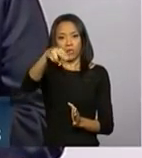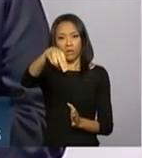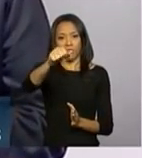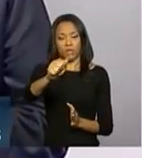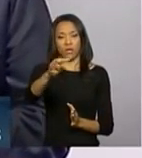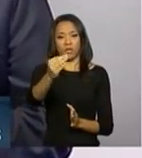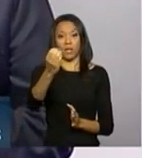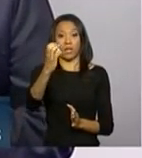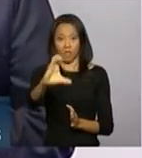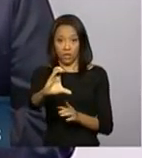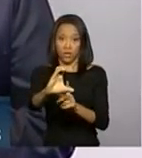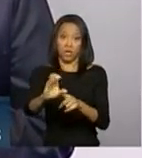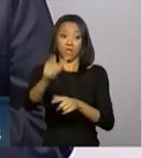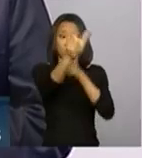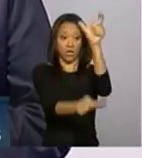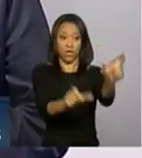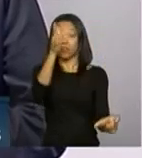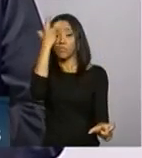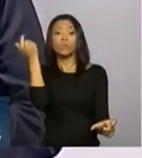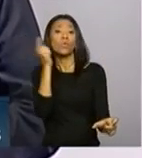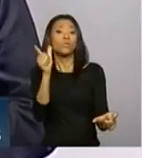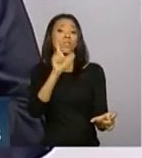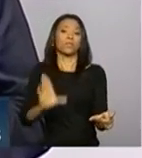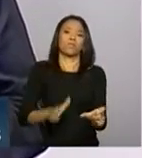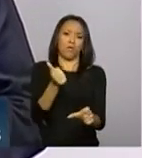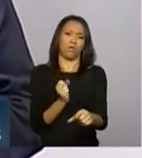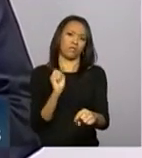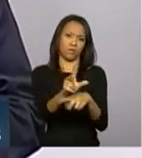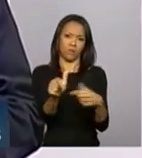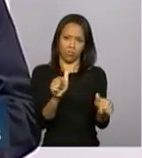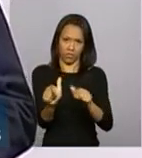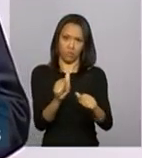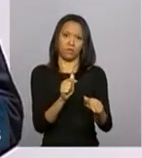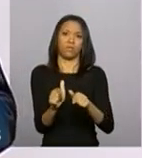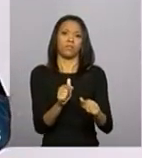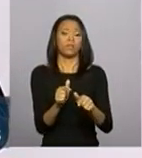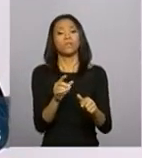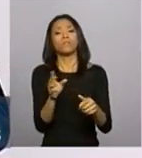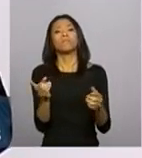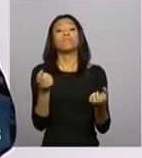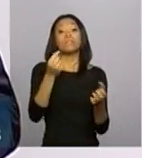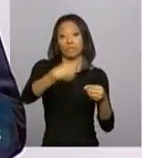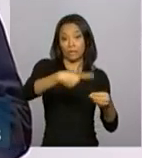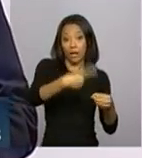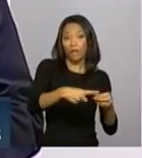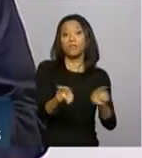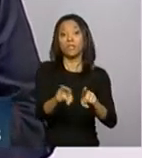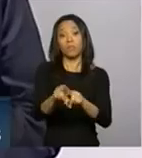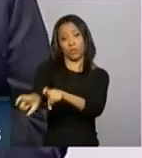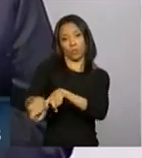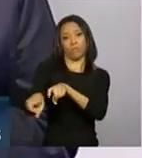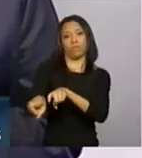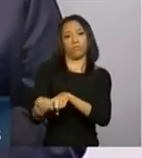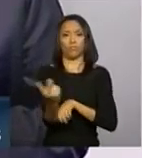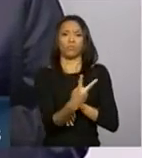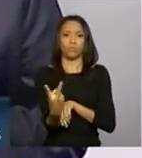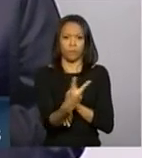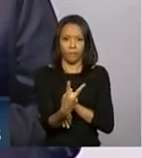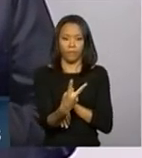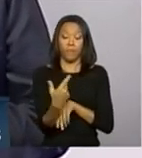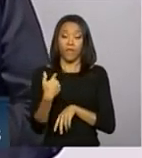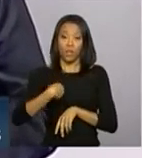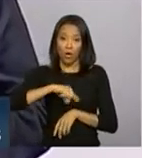possam conquistar melhores empregos nas cidades e no campo. Apoiar para nós